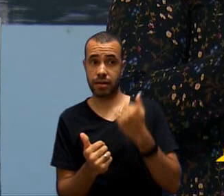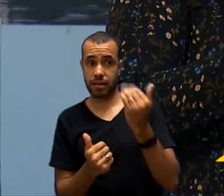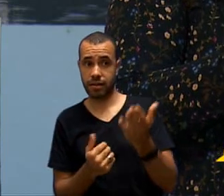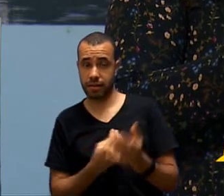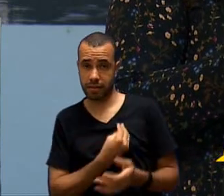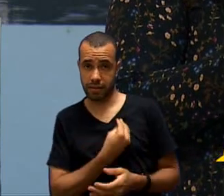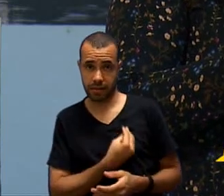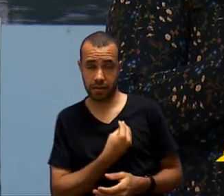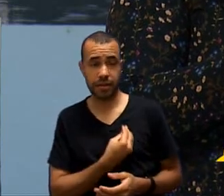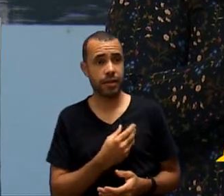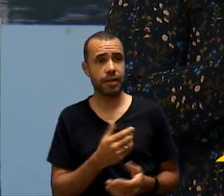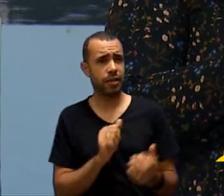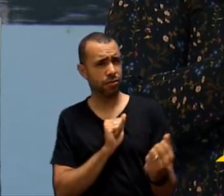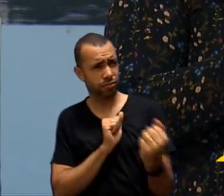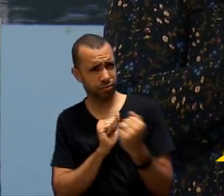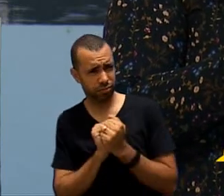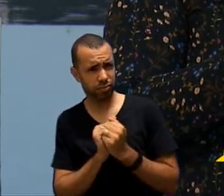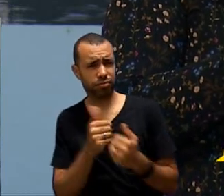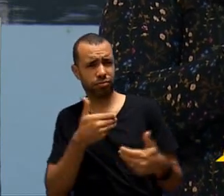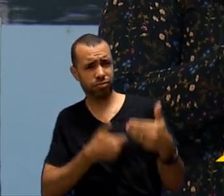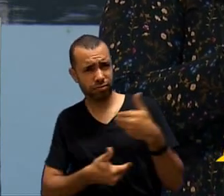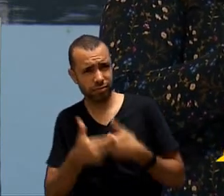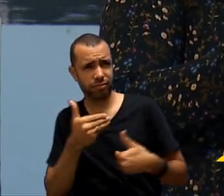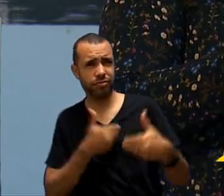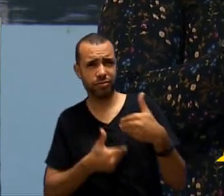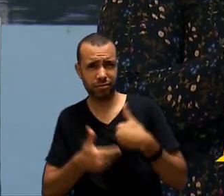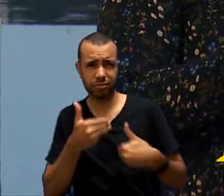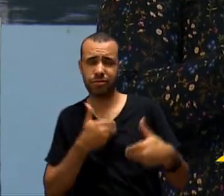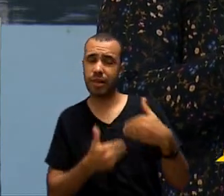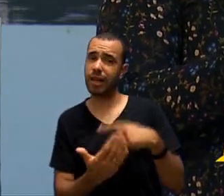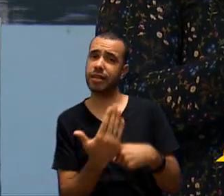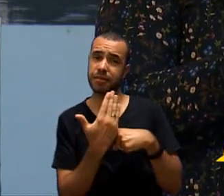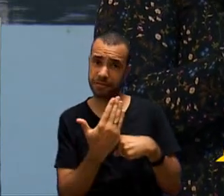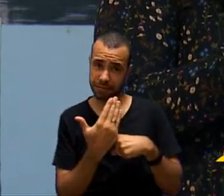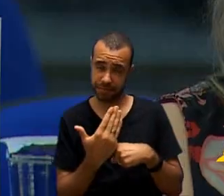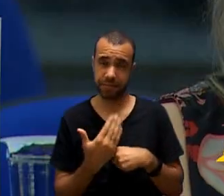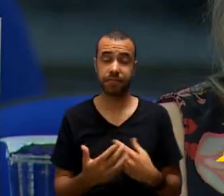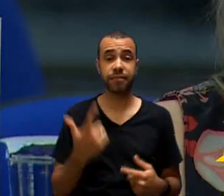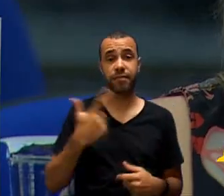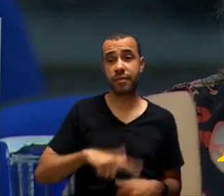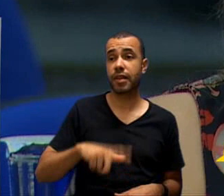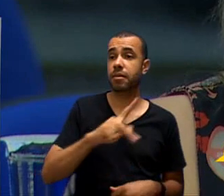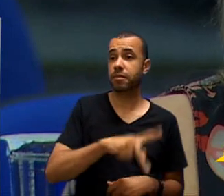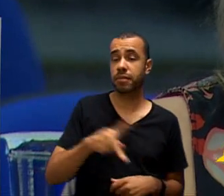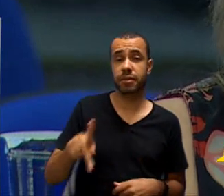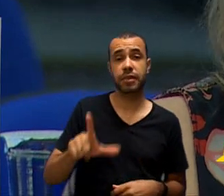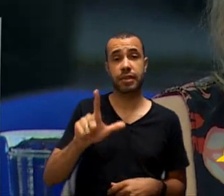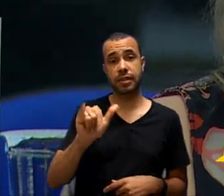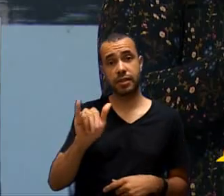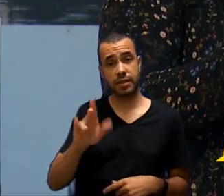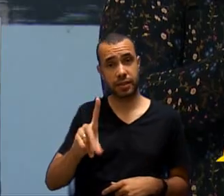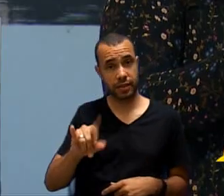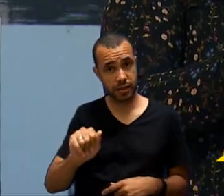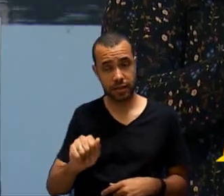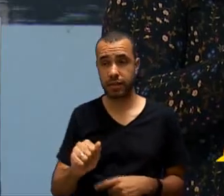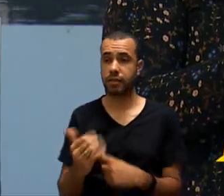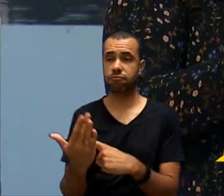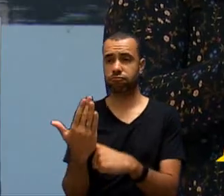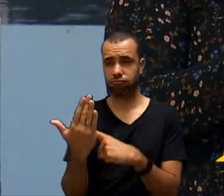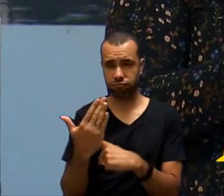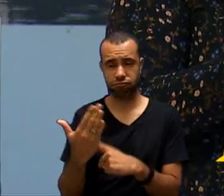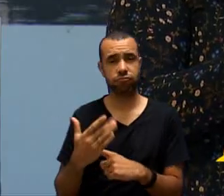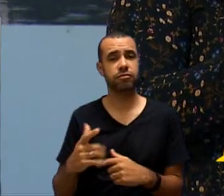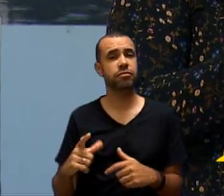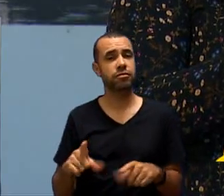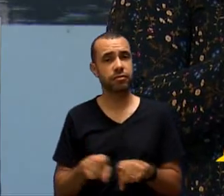o acompanhamento que ela fez com a gente e pela ajuda que ela deu. E a professora Lídia, por todo o apoio. Queria agradecer